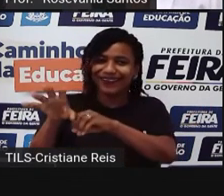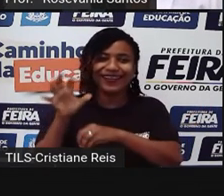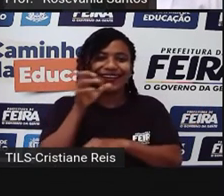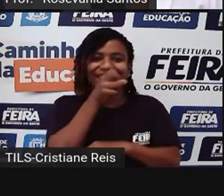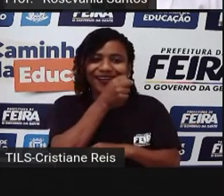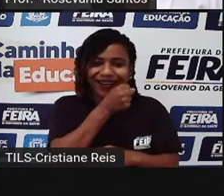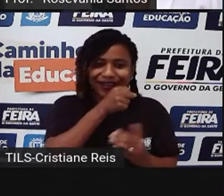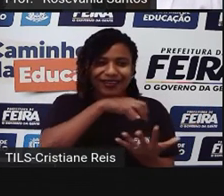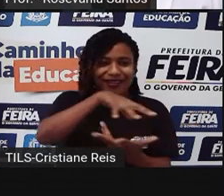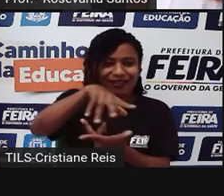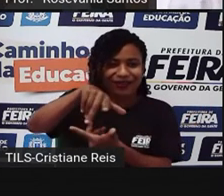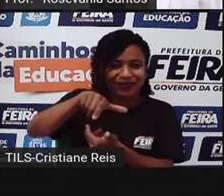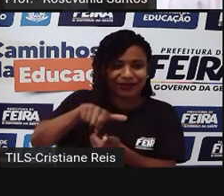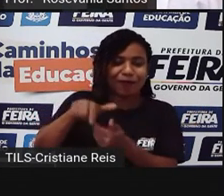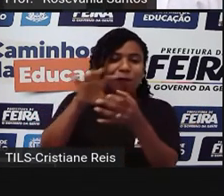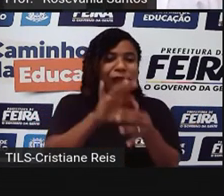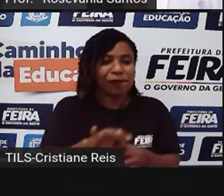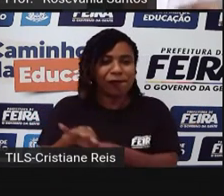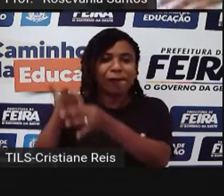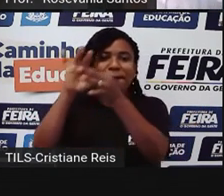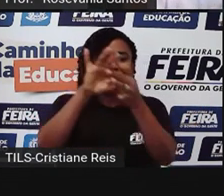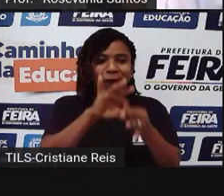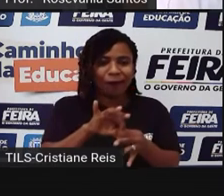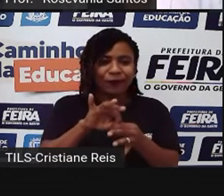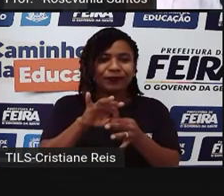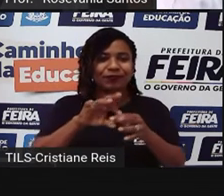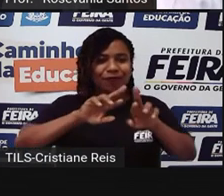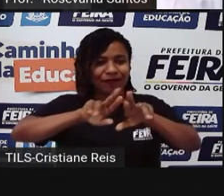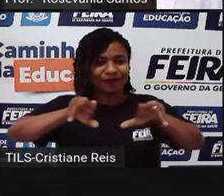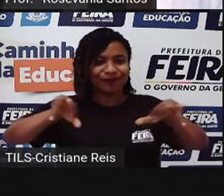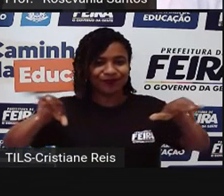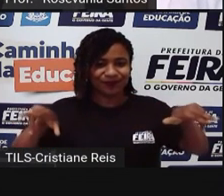mundo globalizado. Mas, em compensação, tem uma série de